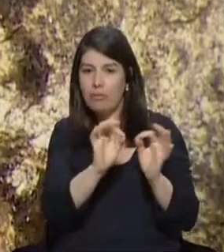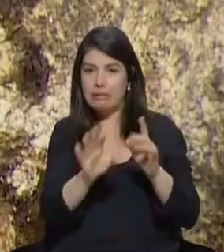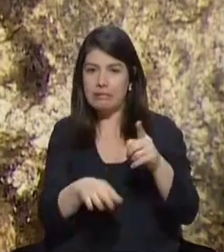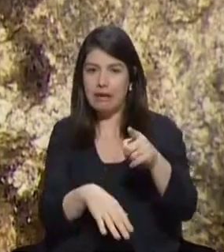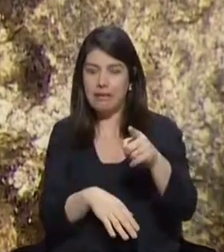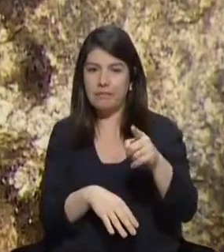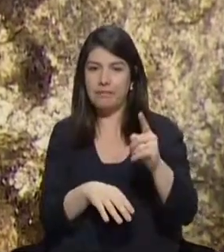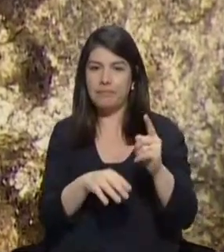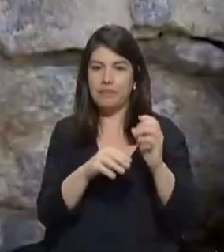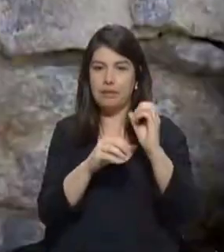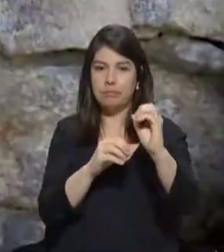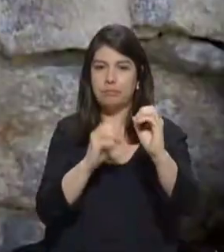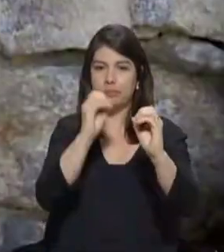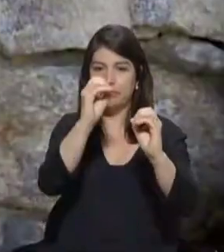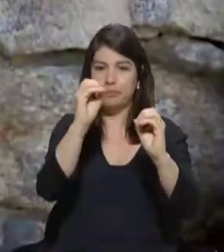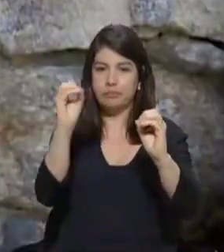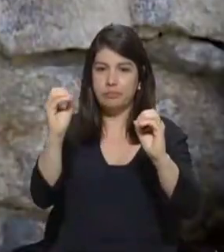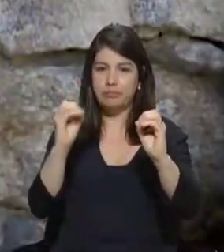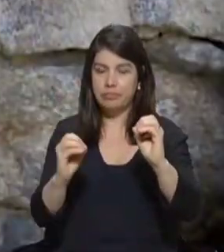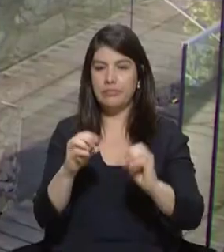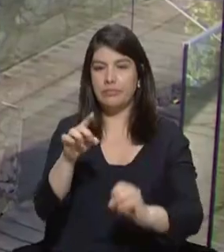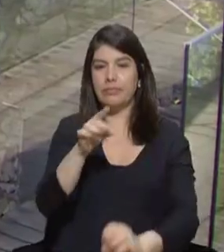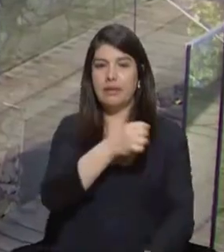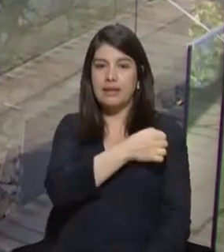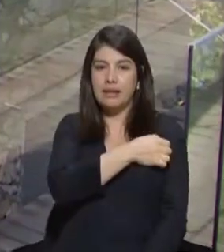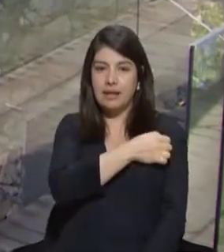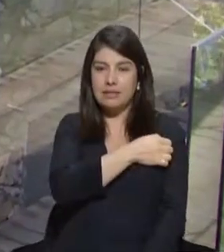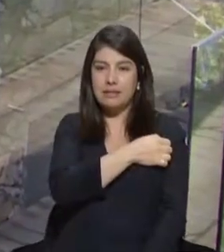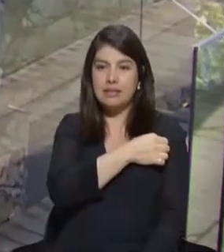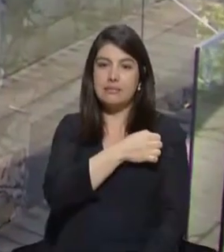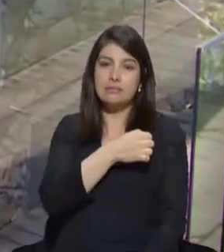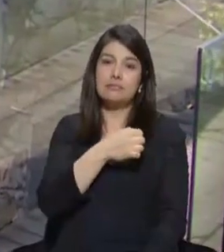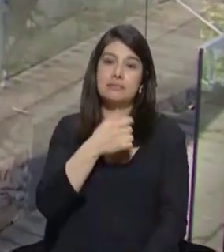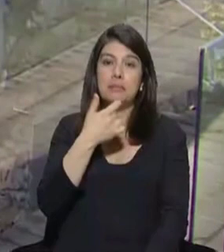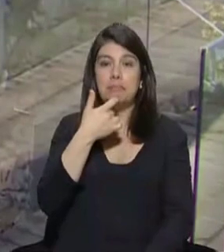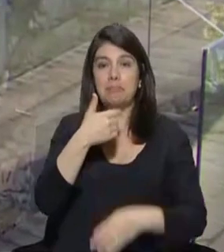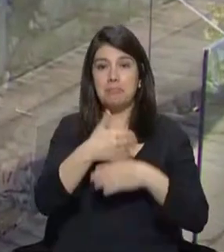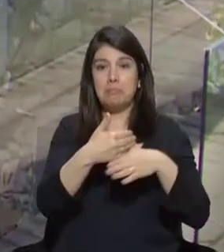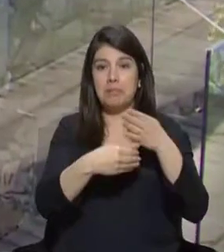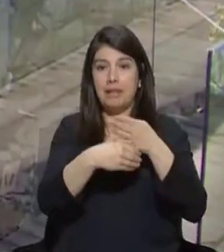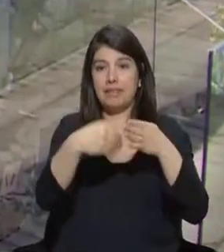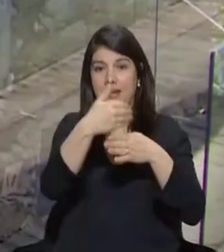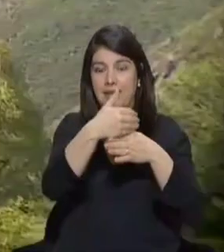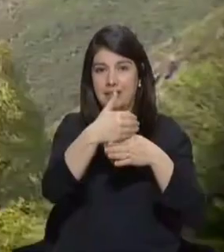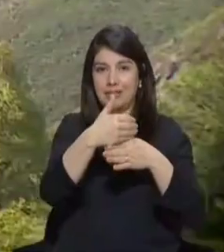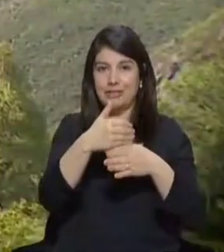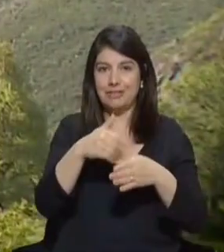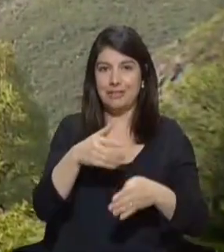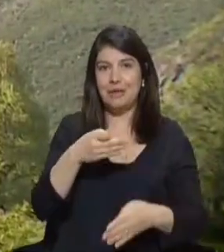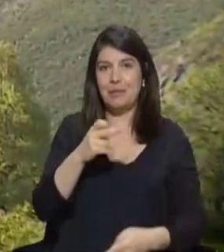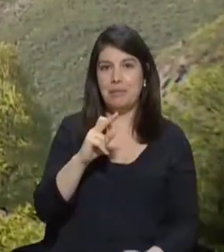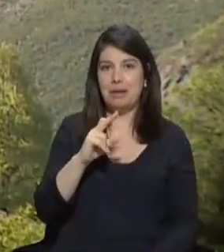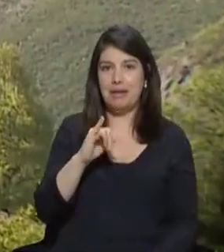casa das pedras parideiras, mas também uma casa de pedras parideiras.